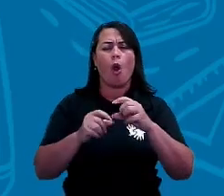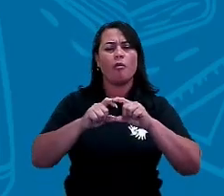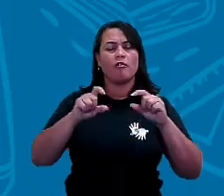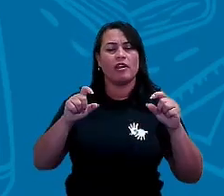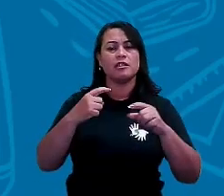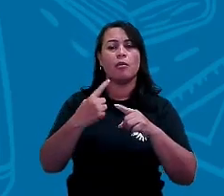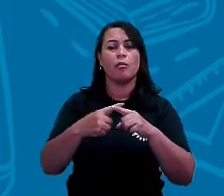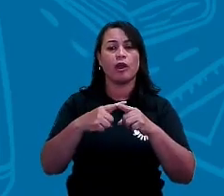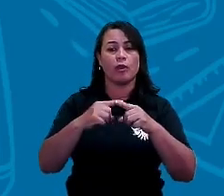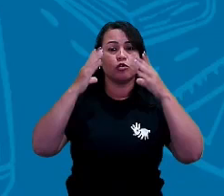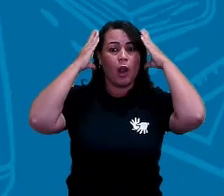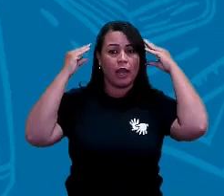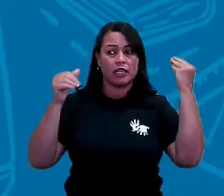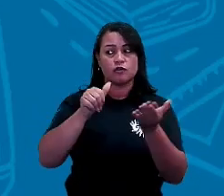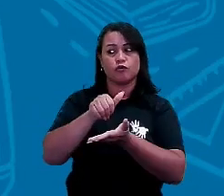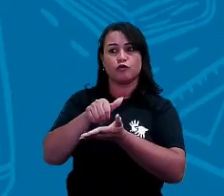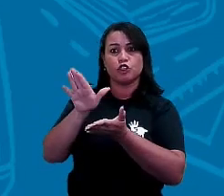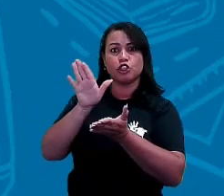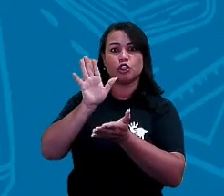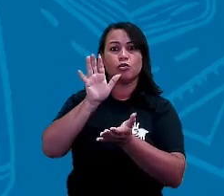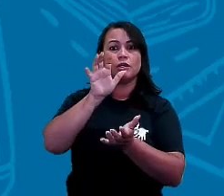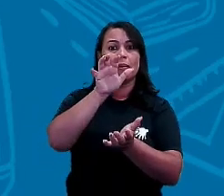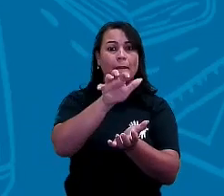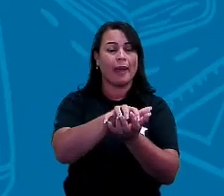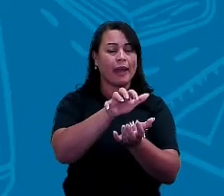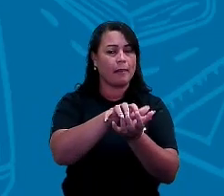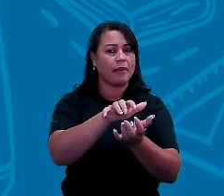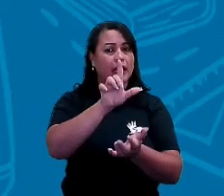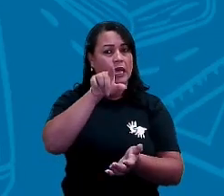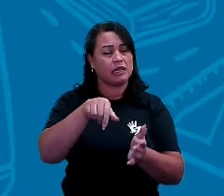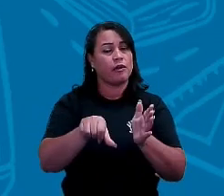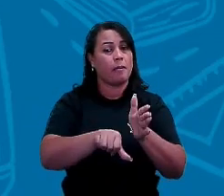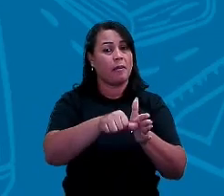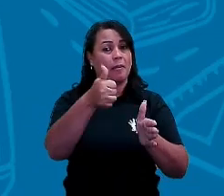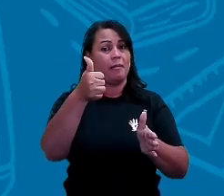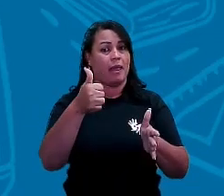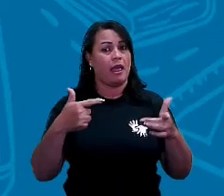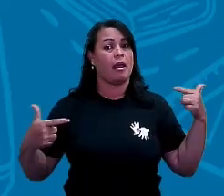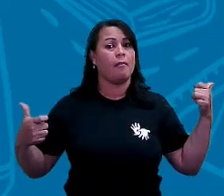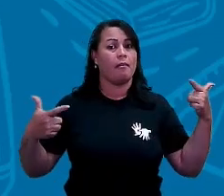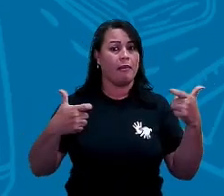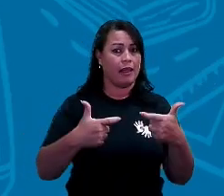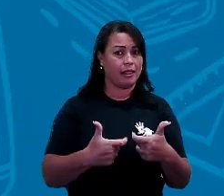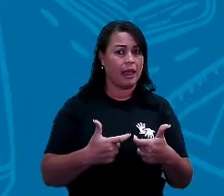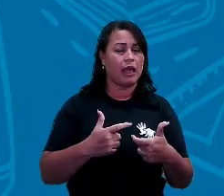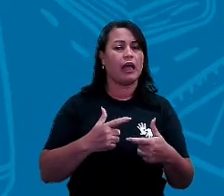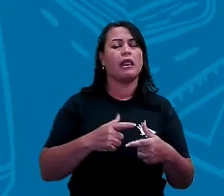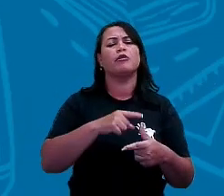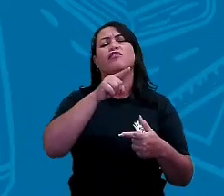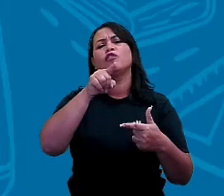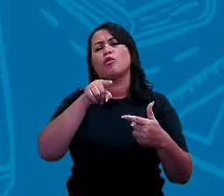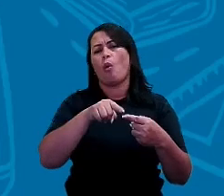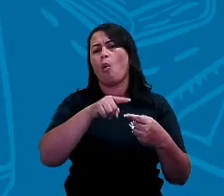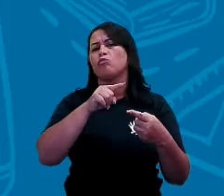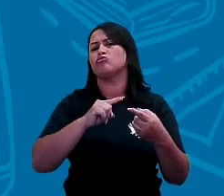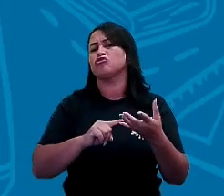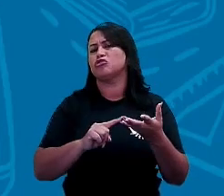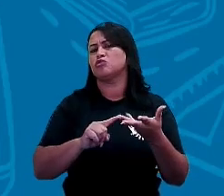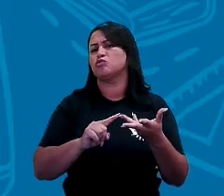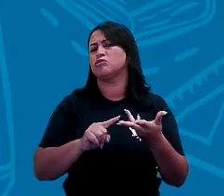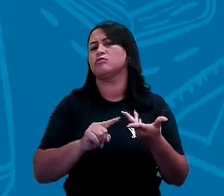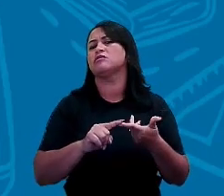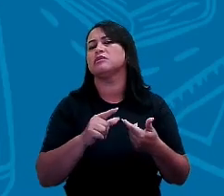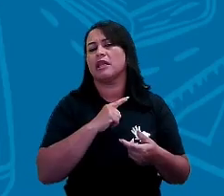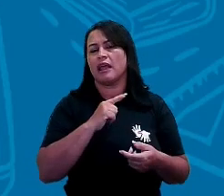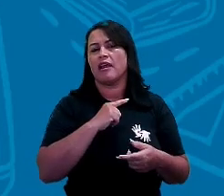de Pernambuco, tá? Mas essa foi a primeira batalha. Depois tiveram outras e outras e outras, inclusive